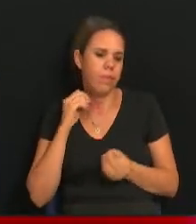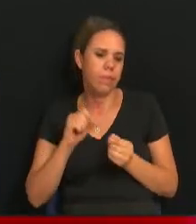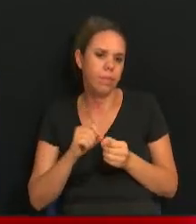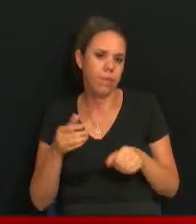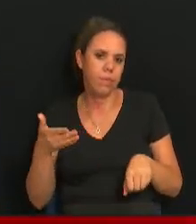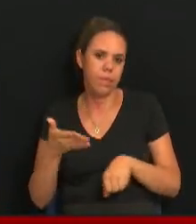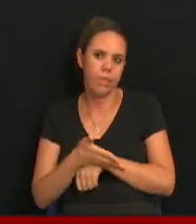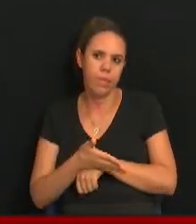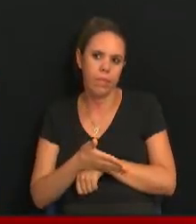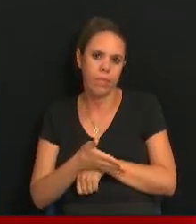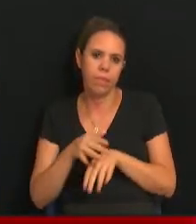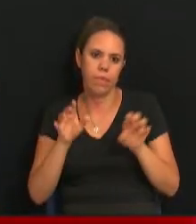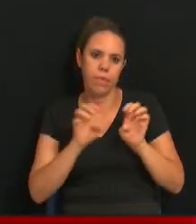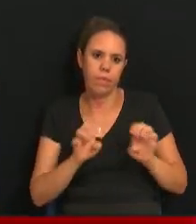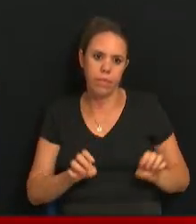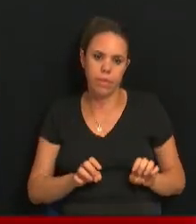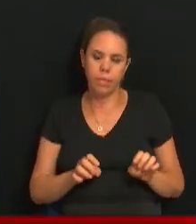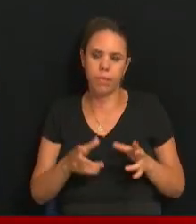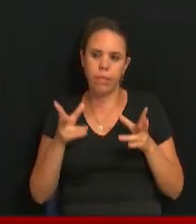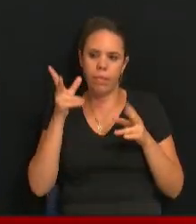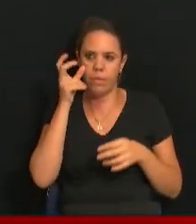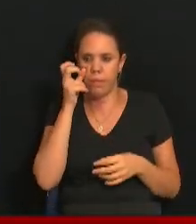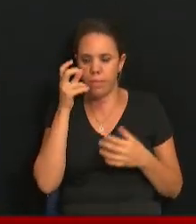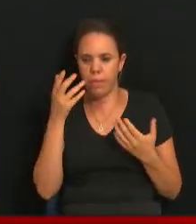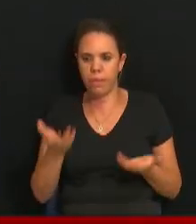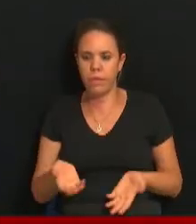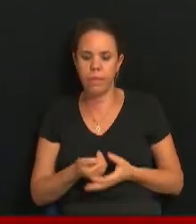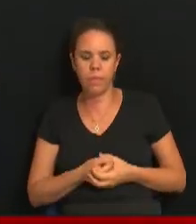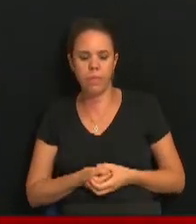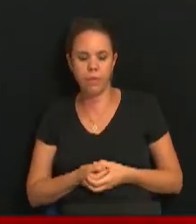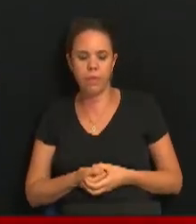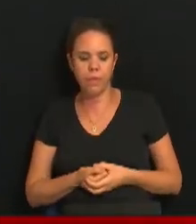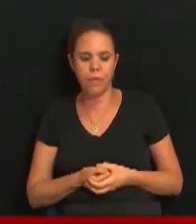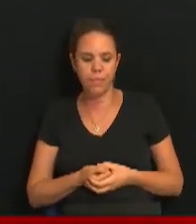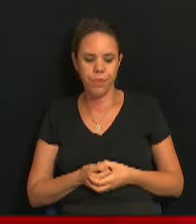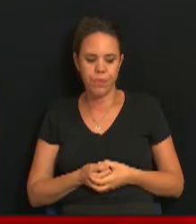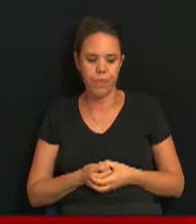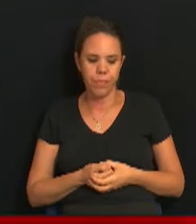dessa estrutura para serem ouvidos, para poder